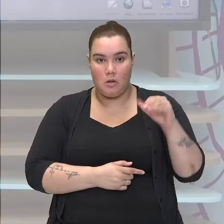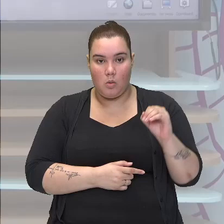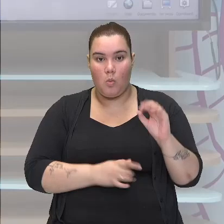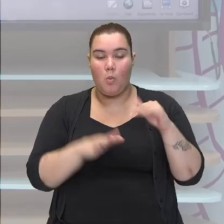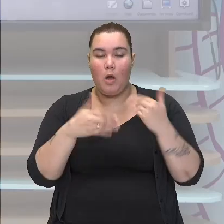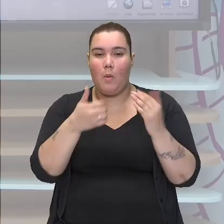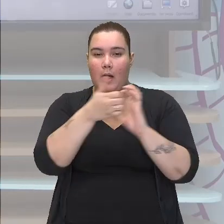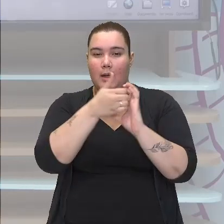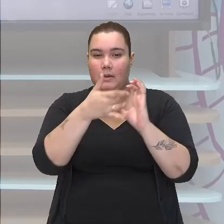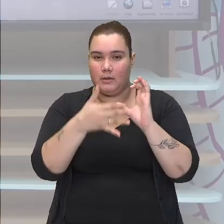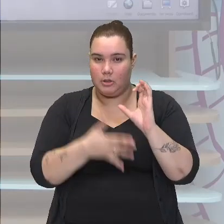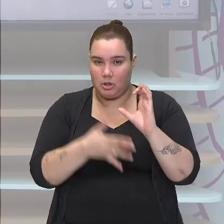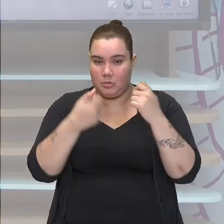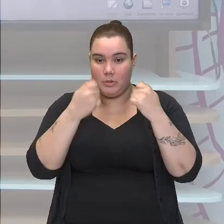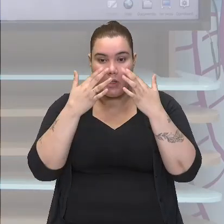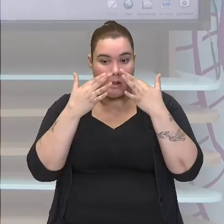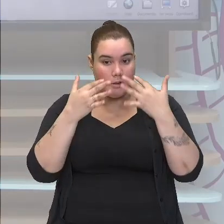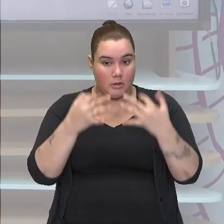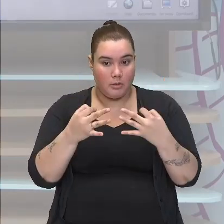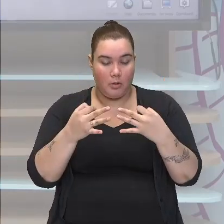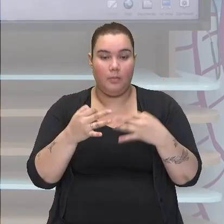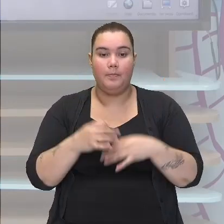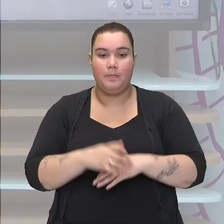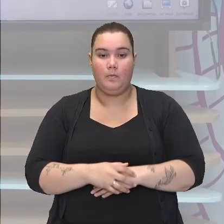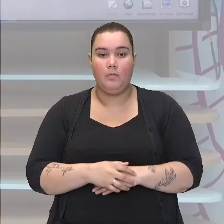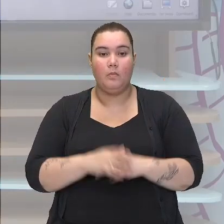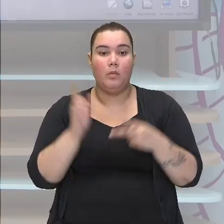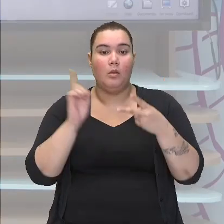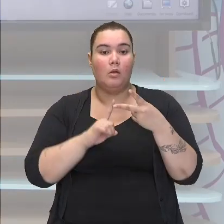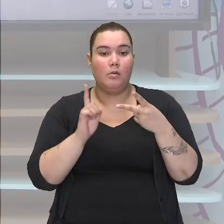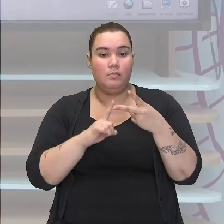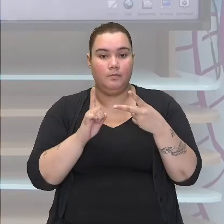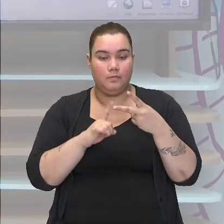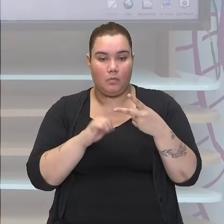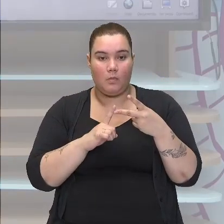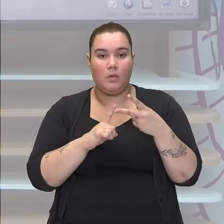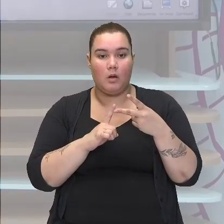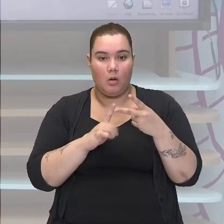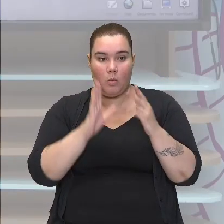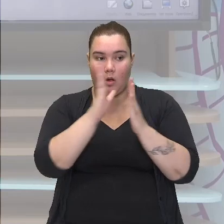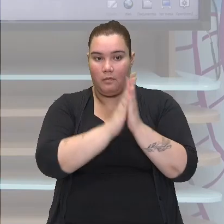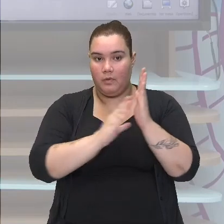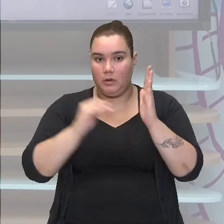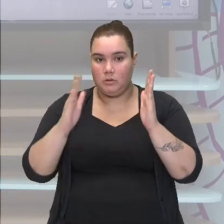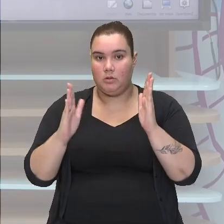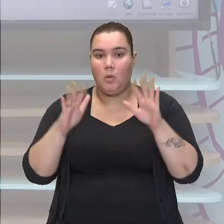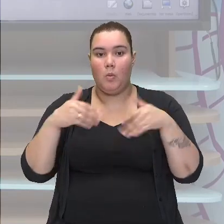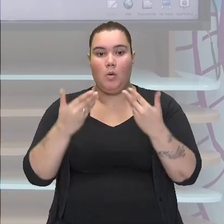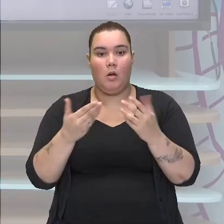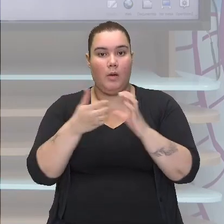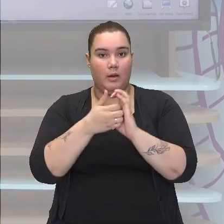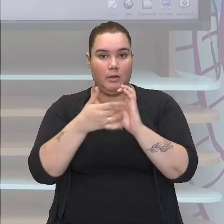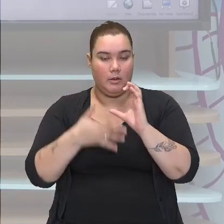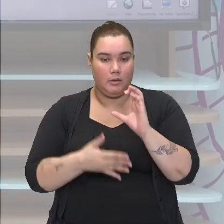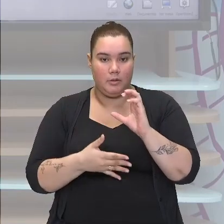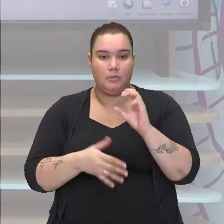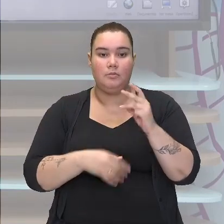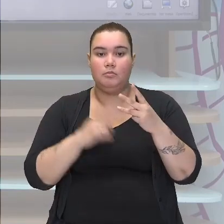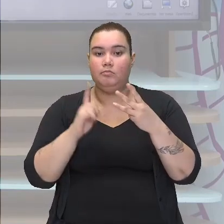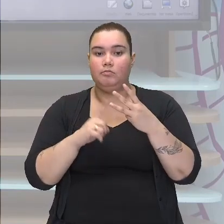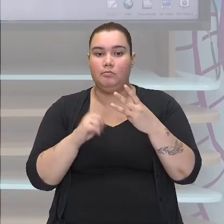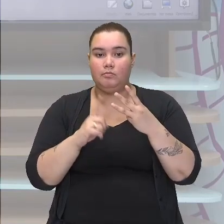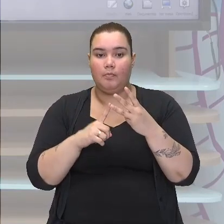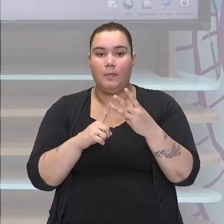ficar atento, como acontece uma transformação por reflexão e como acontece